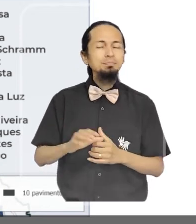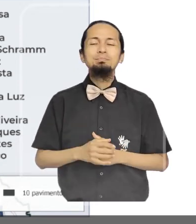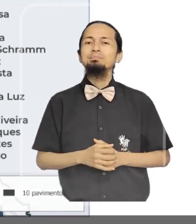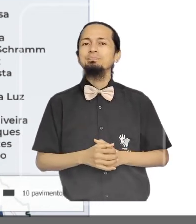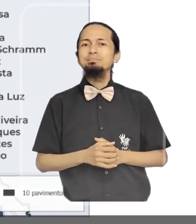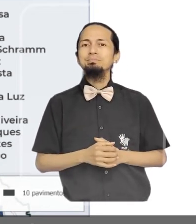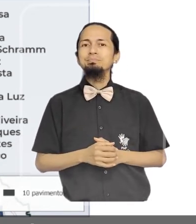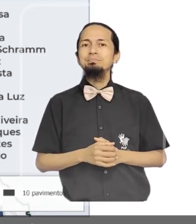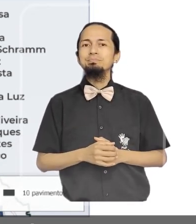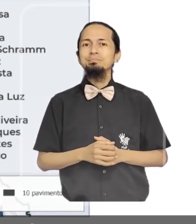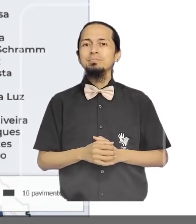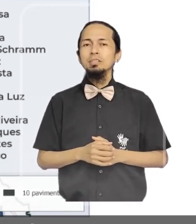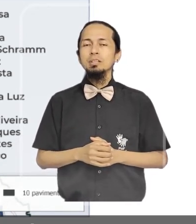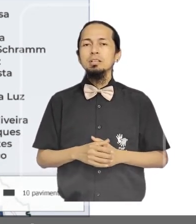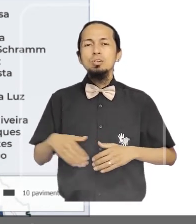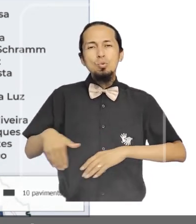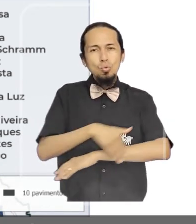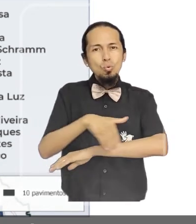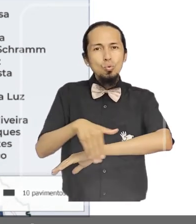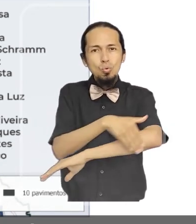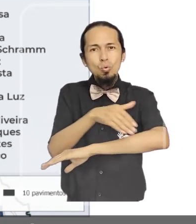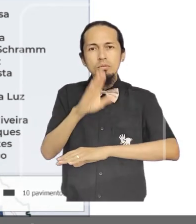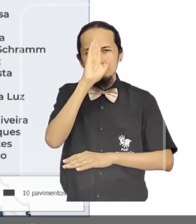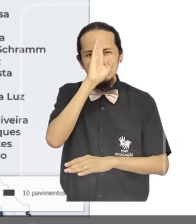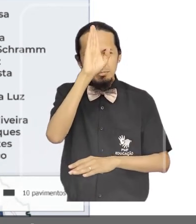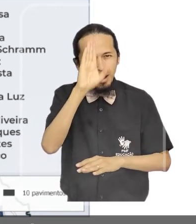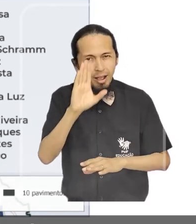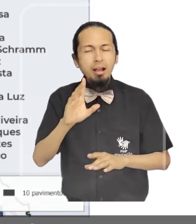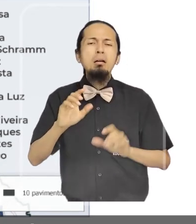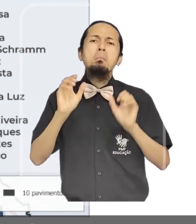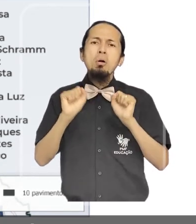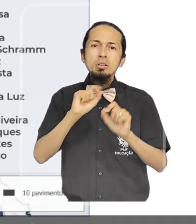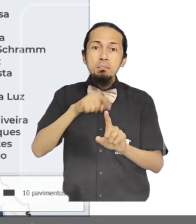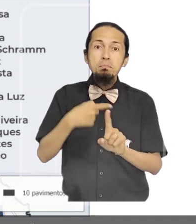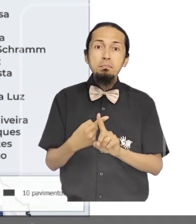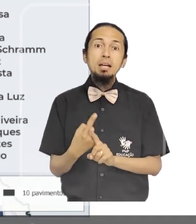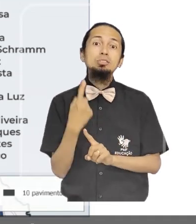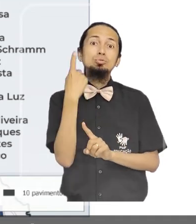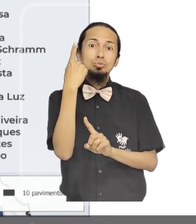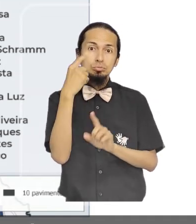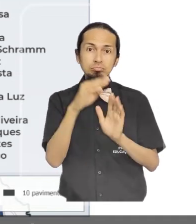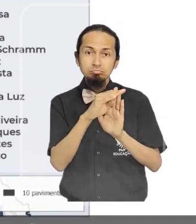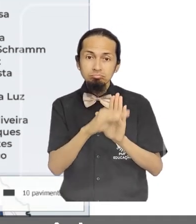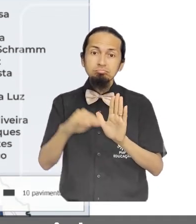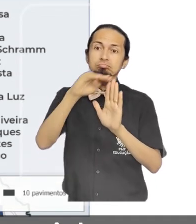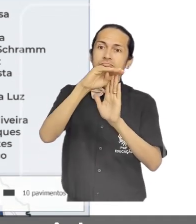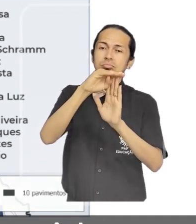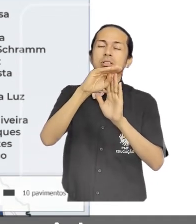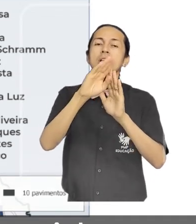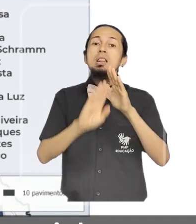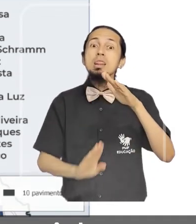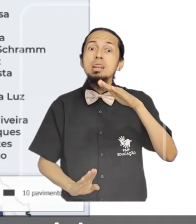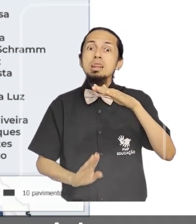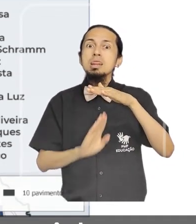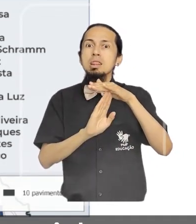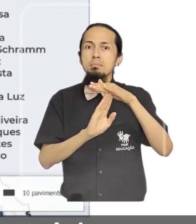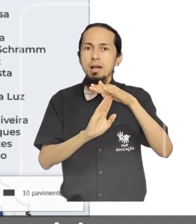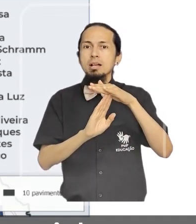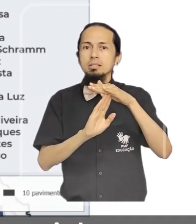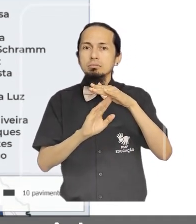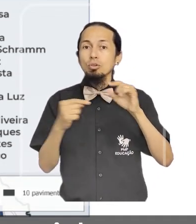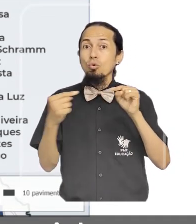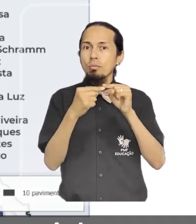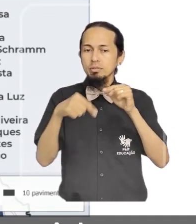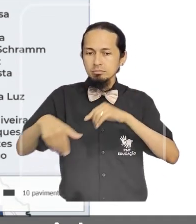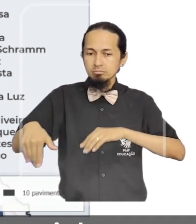outorga onerosa. Vias integradoras e centrais poderão ter acréscimo de mais um pavimento no limite máximo do